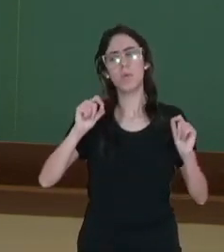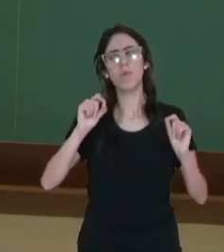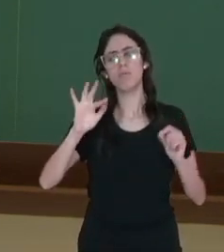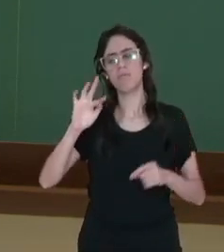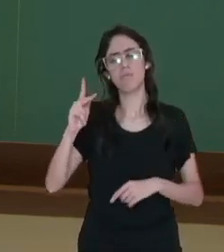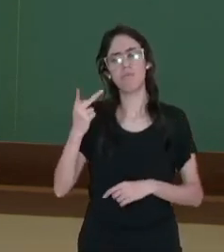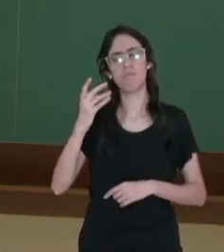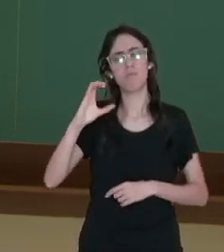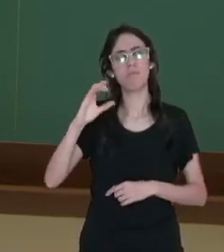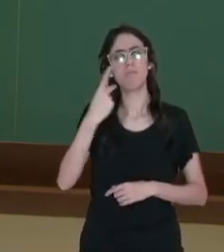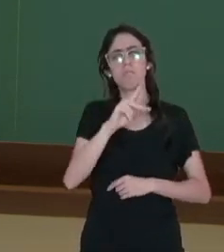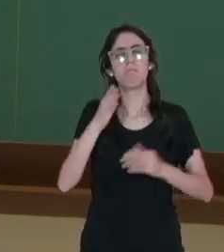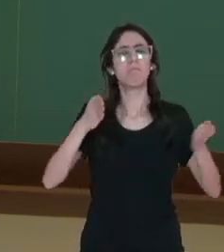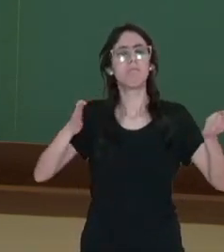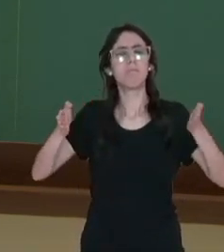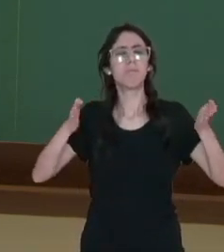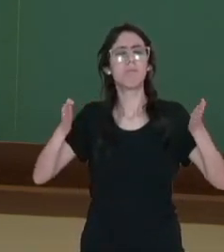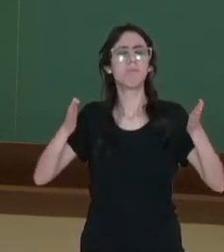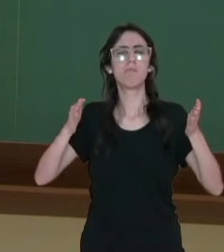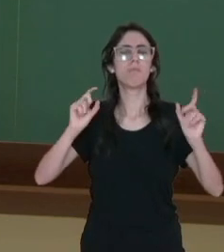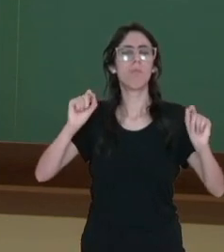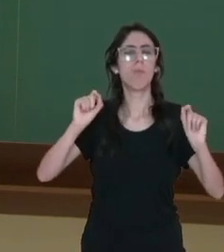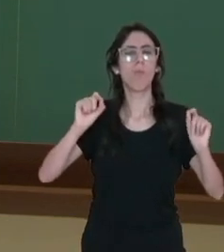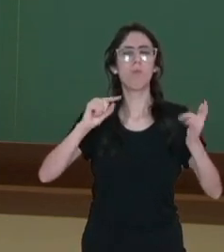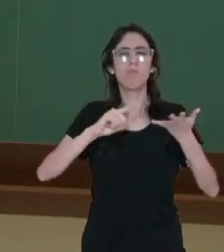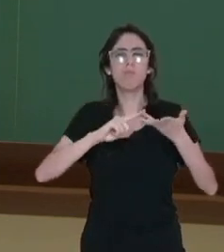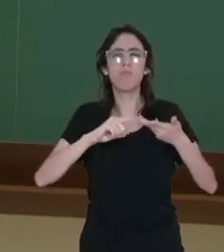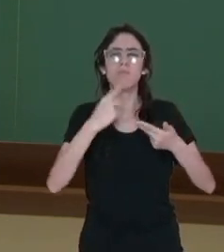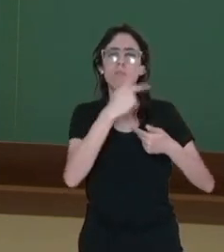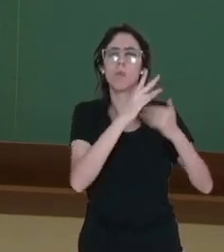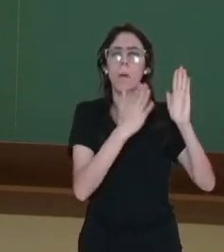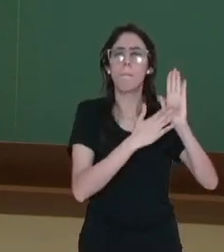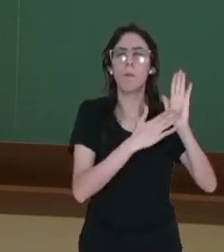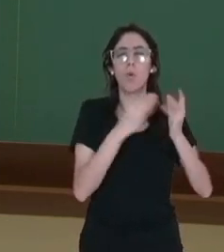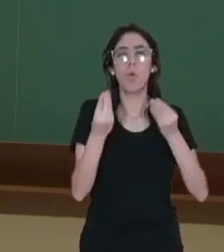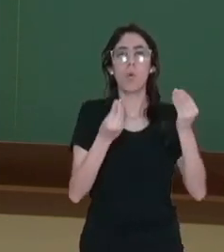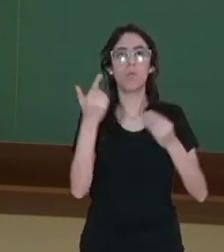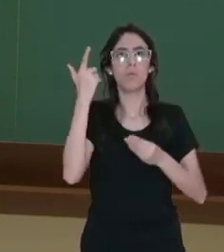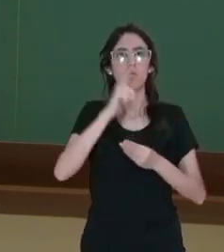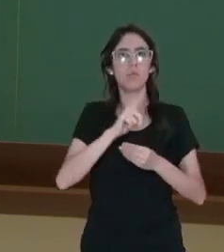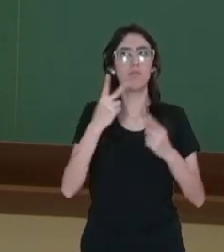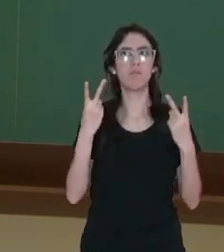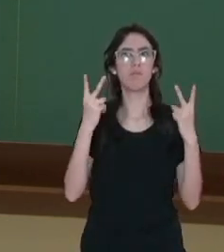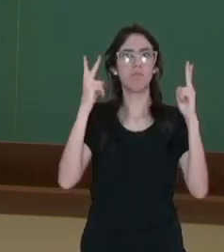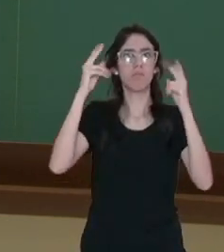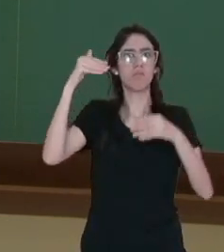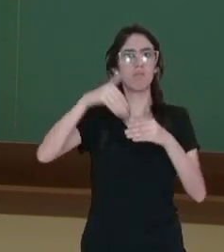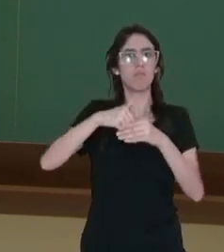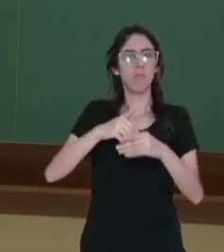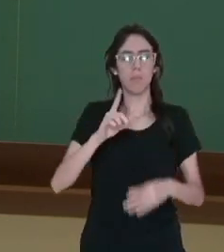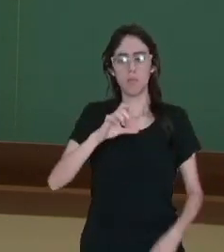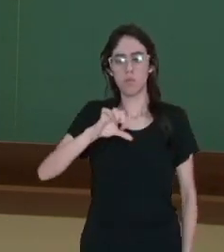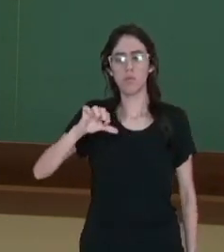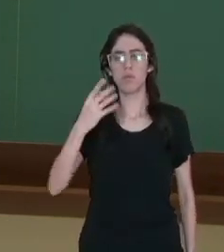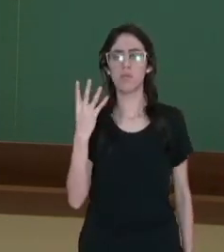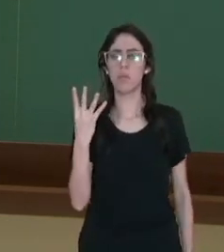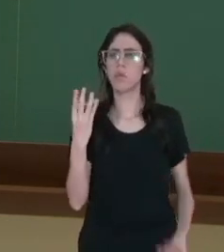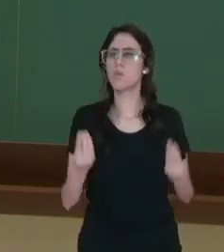se baseou a campanha do Fernando Henrique Cardoso e que ele conseguiu vencer essa disputa eleitoral lá de